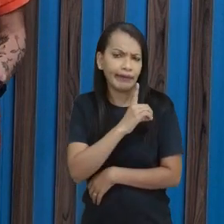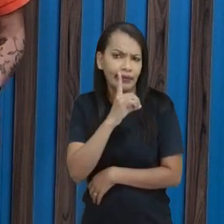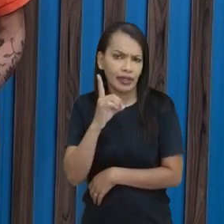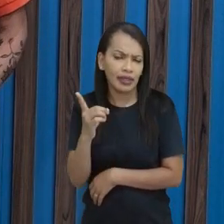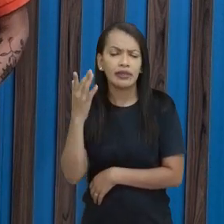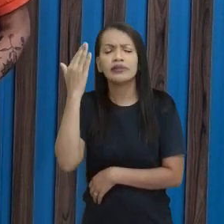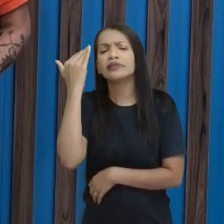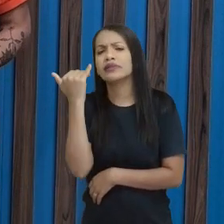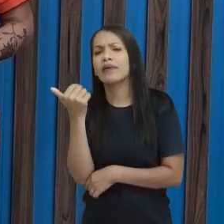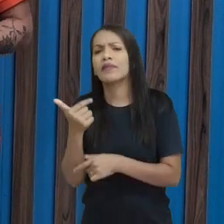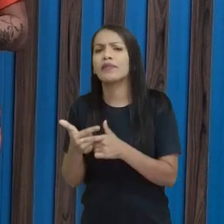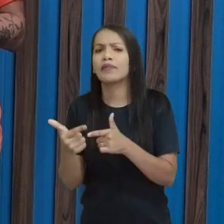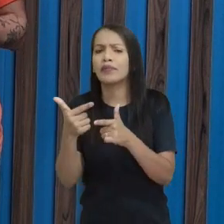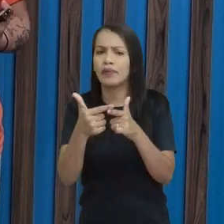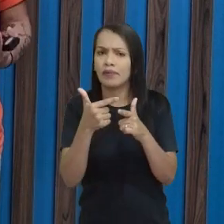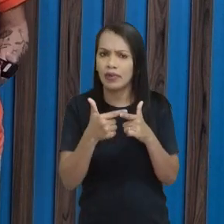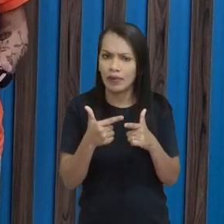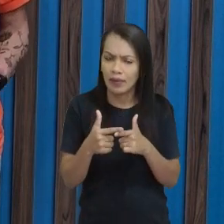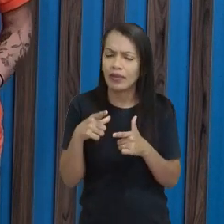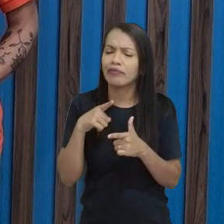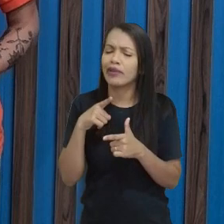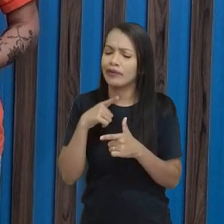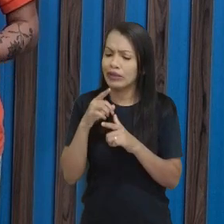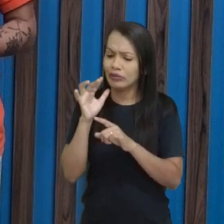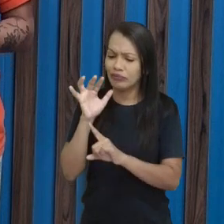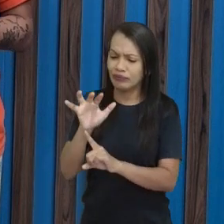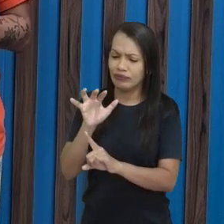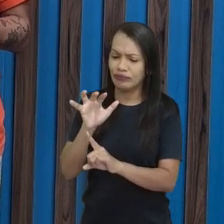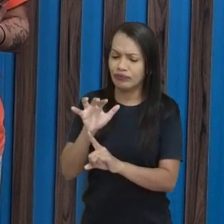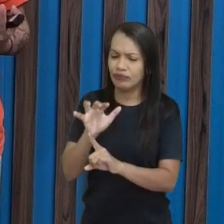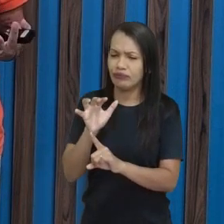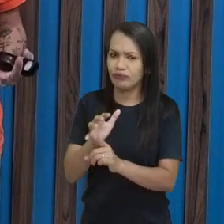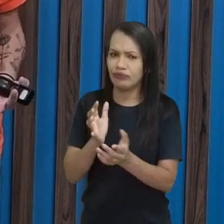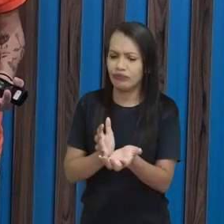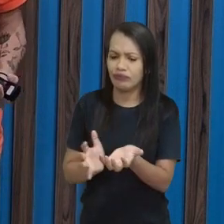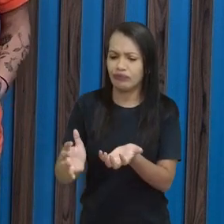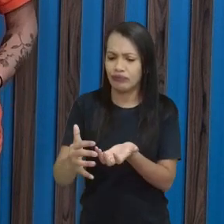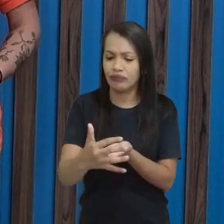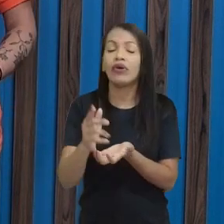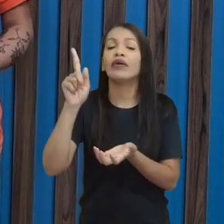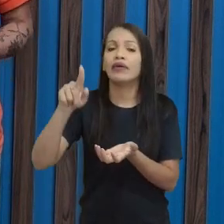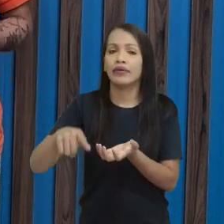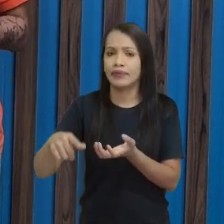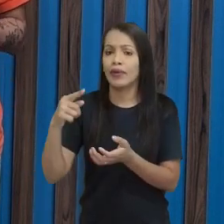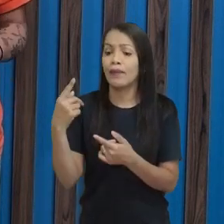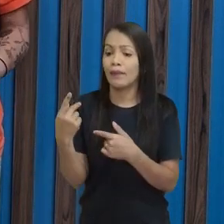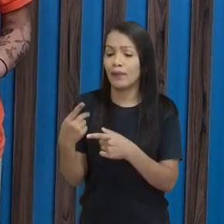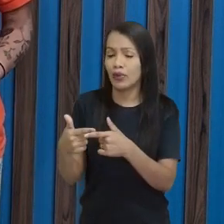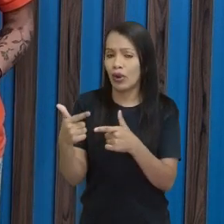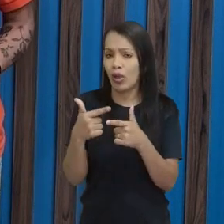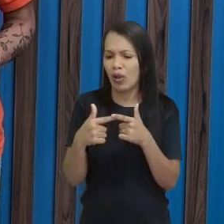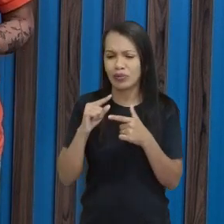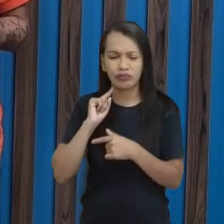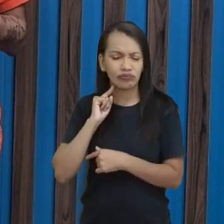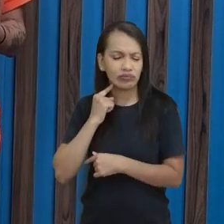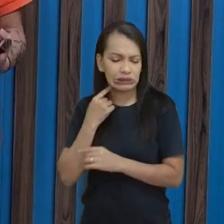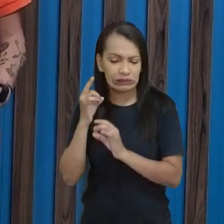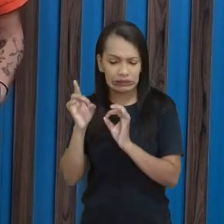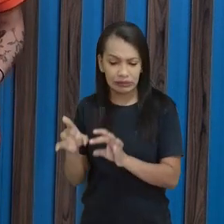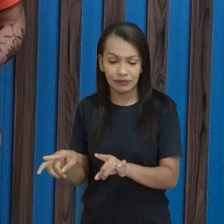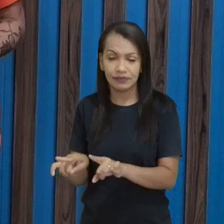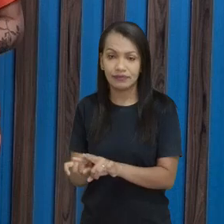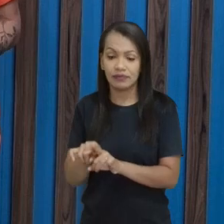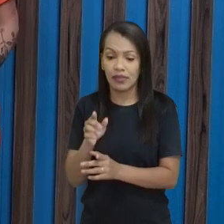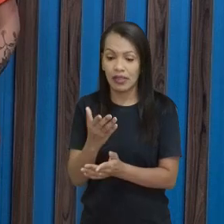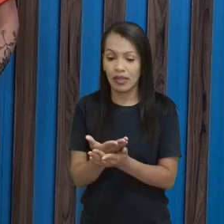os problemas que assolam esse rio, né? O problema da poluição, a gente trabalha aqui nas aulas, tanto de